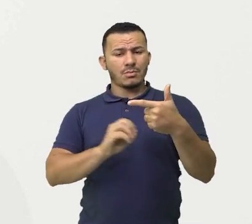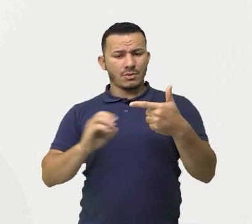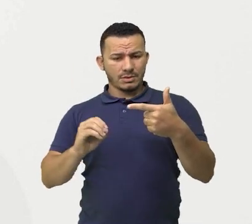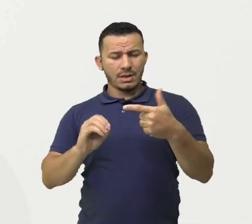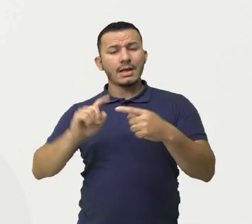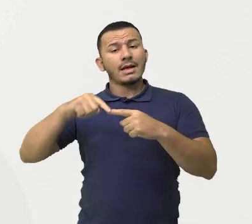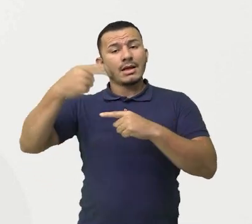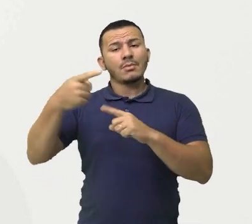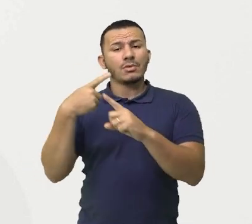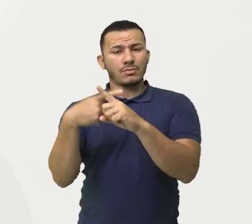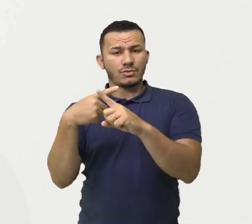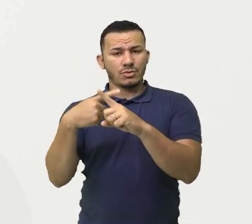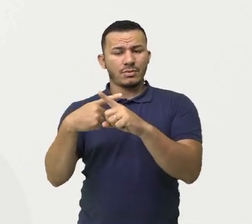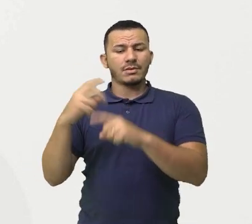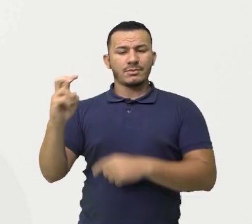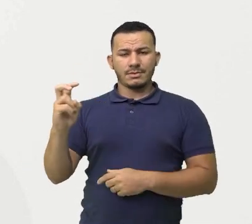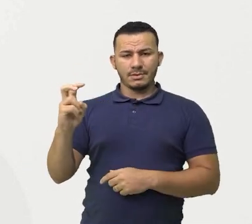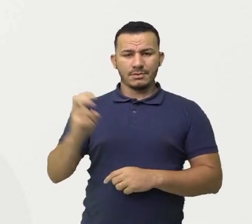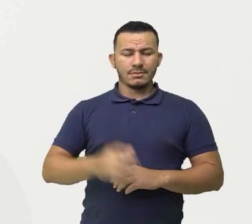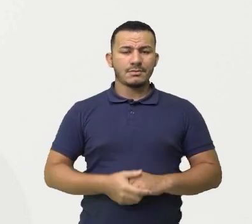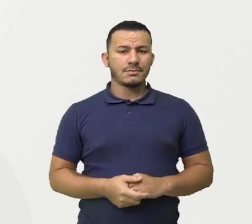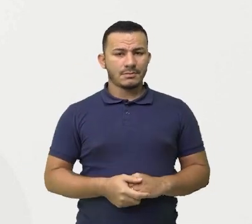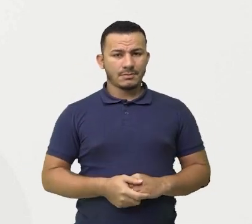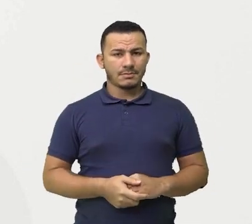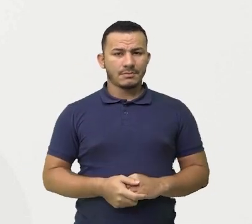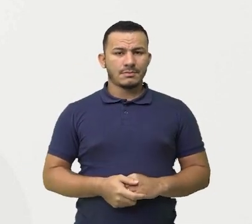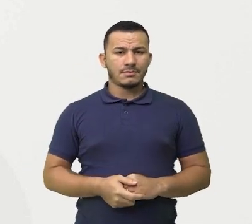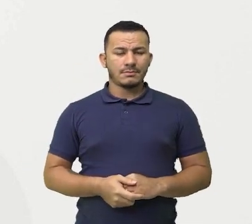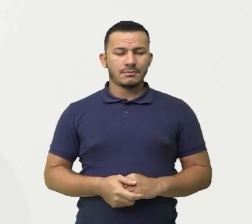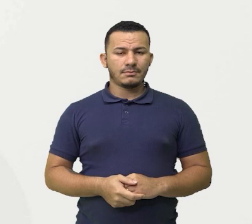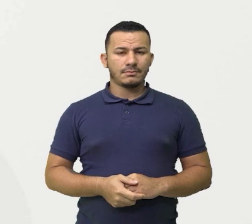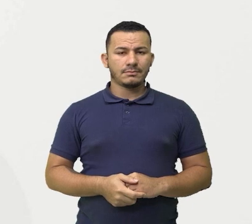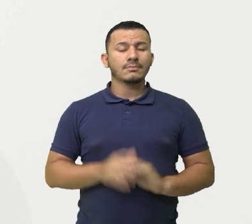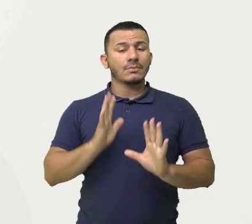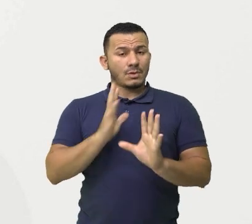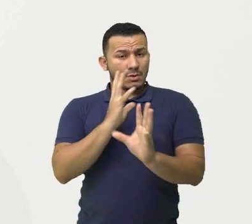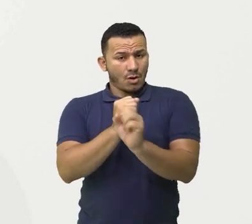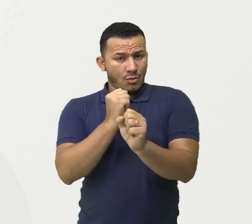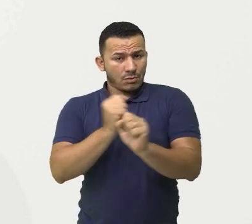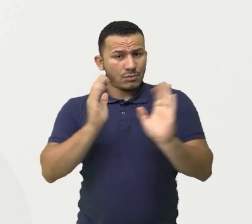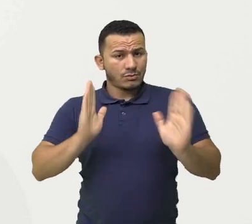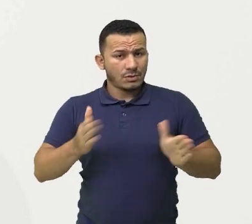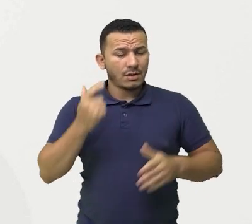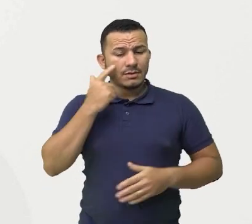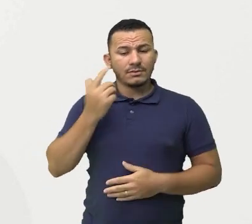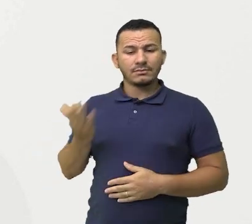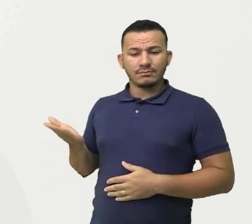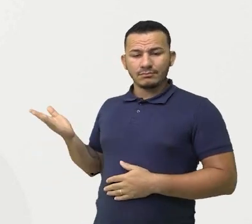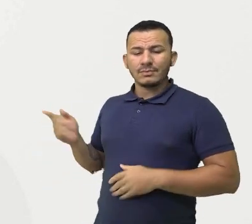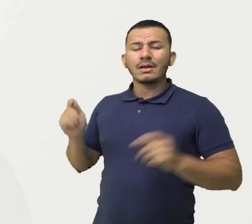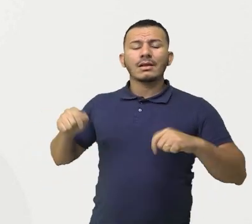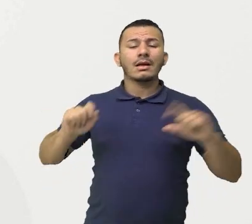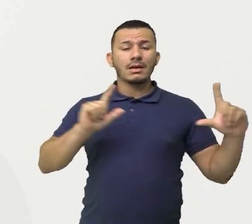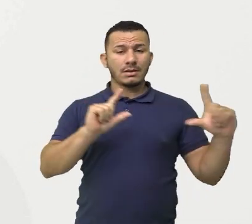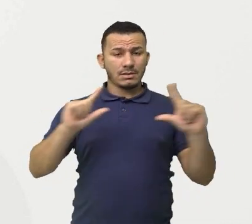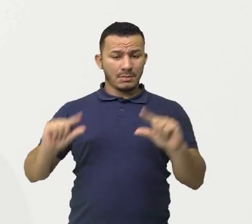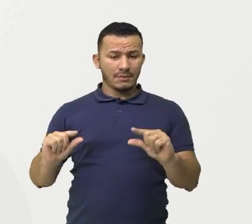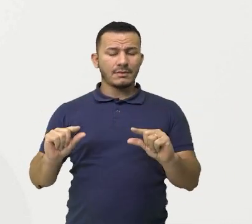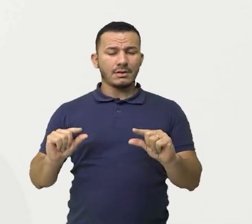e multiplica por 5, que é R$5. Fazendo esse cálculo, dá até para simplificar aqui,